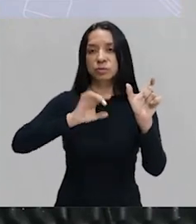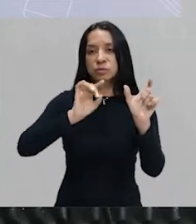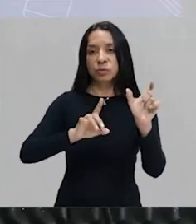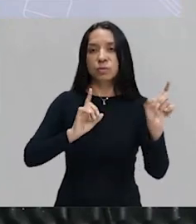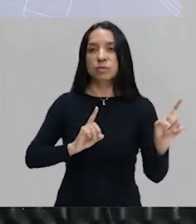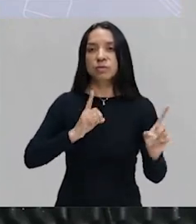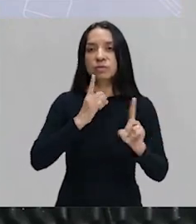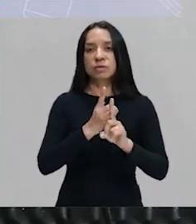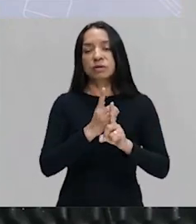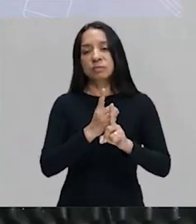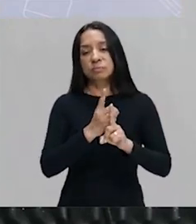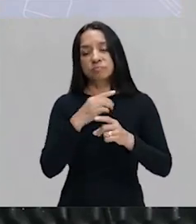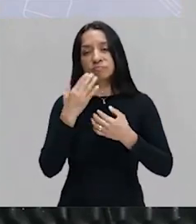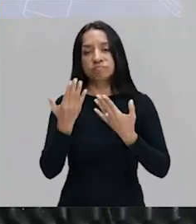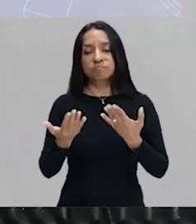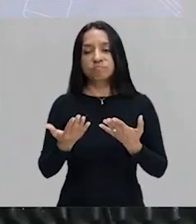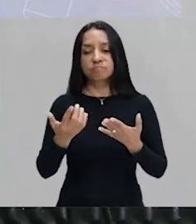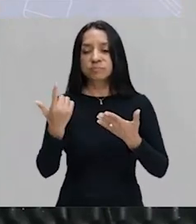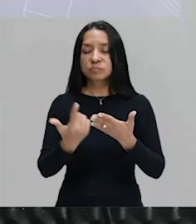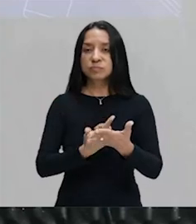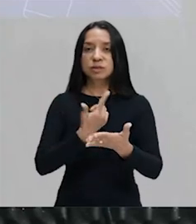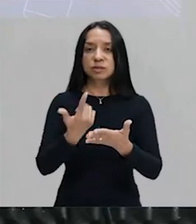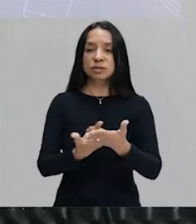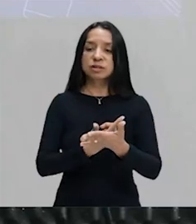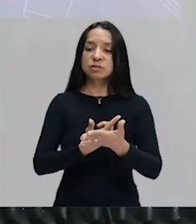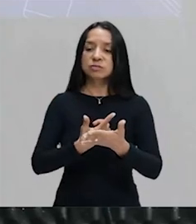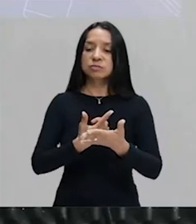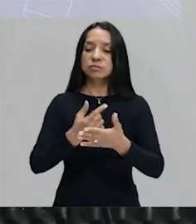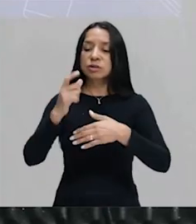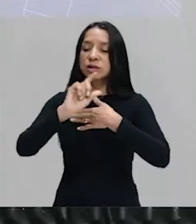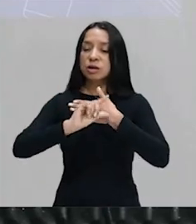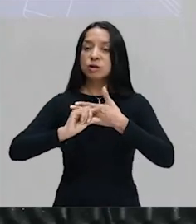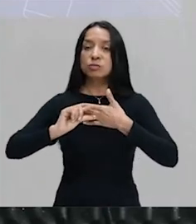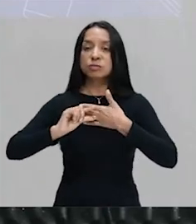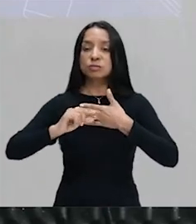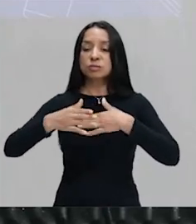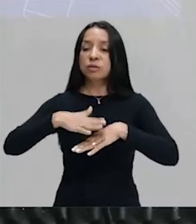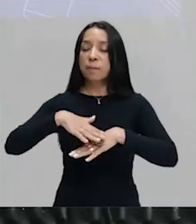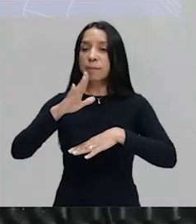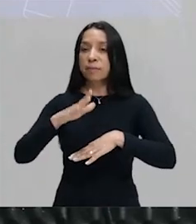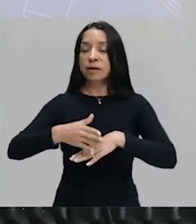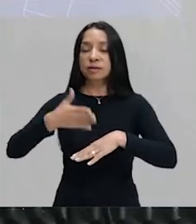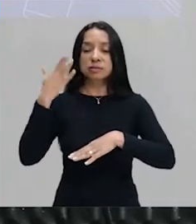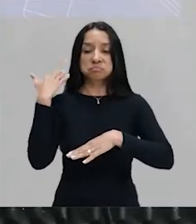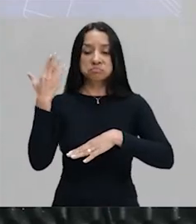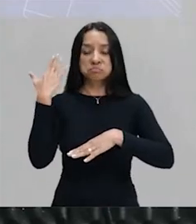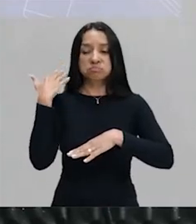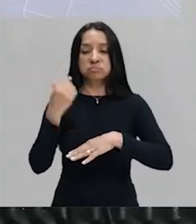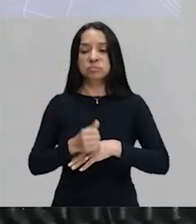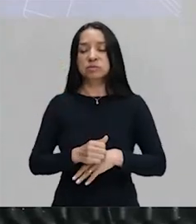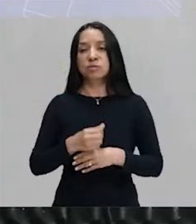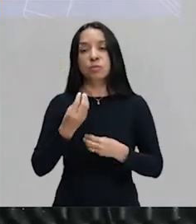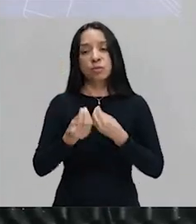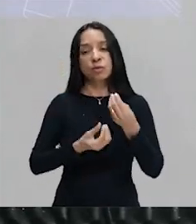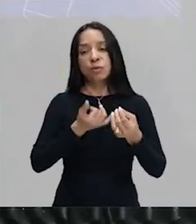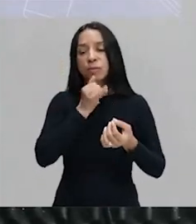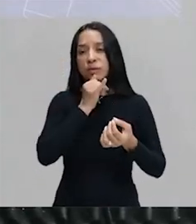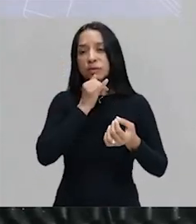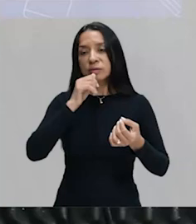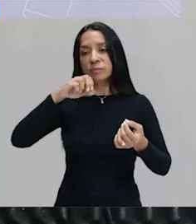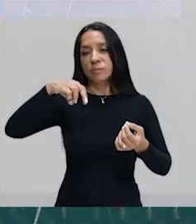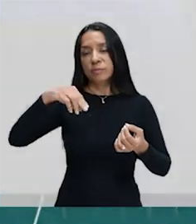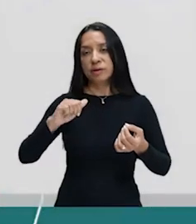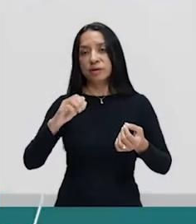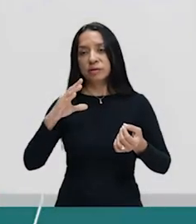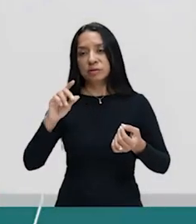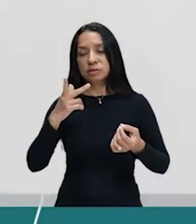encontramos em livros e escritores mais antigos, como Machado de Assis, essa turma da